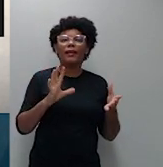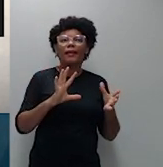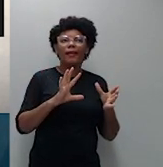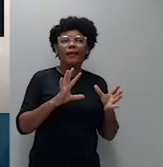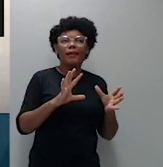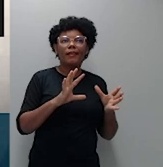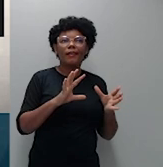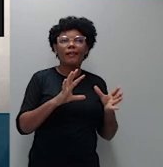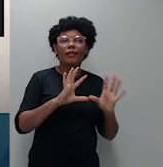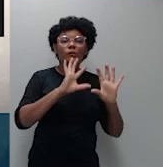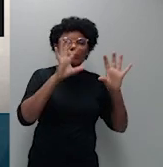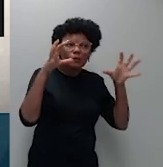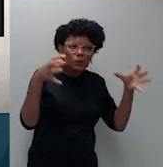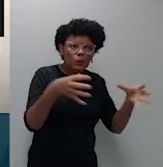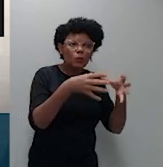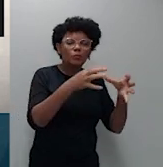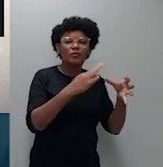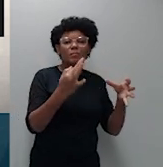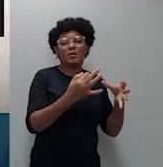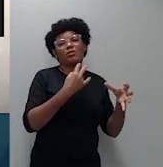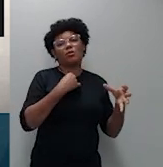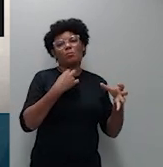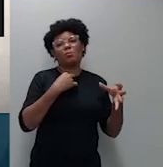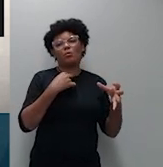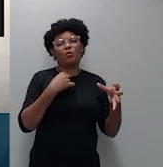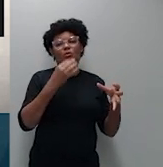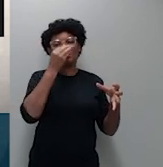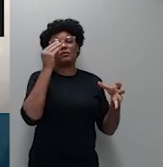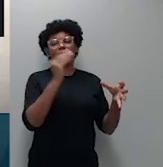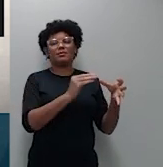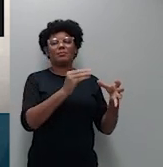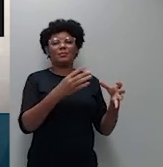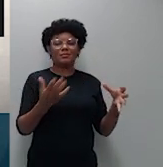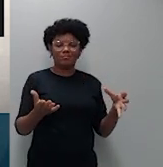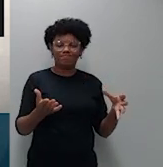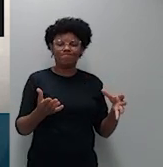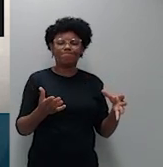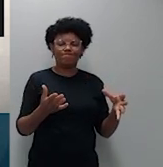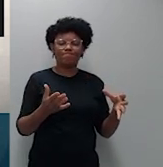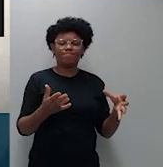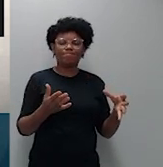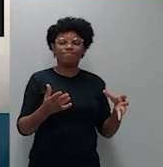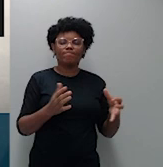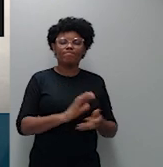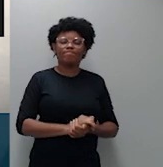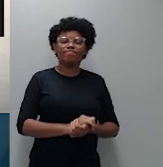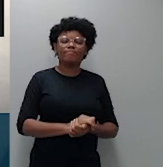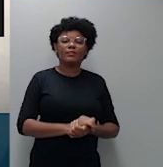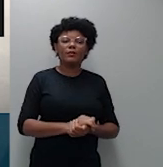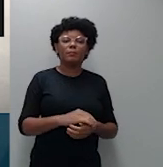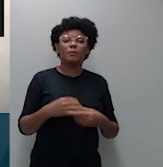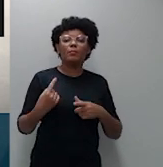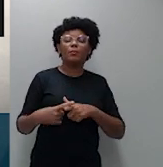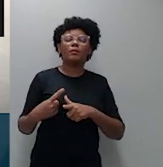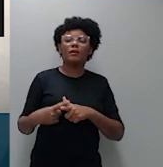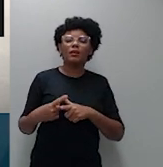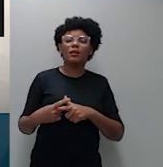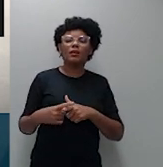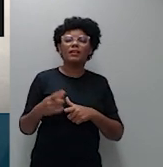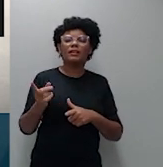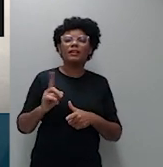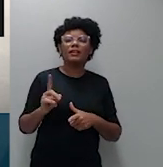não pode ser O que é